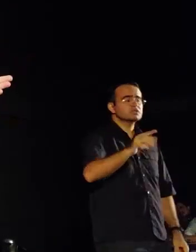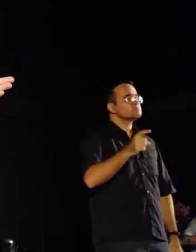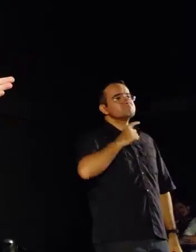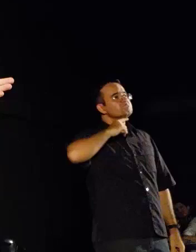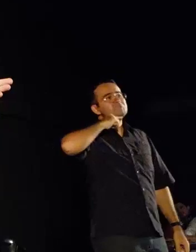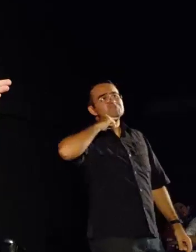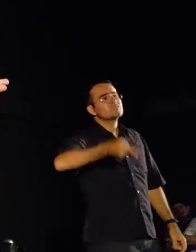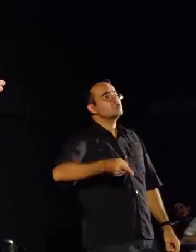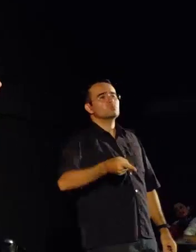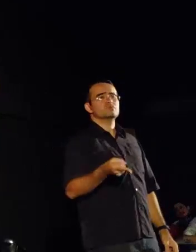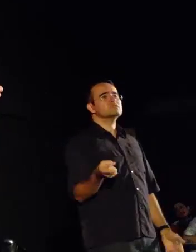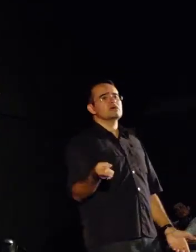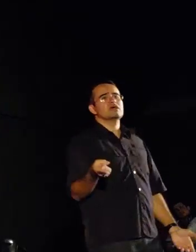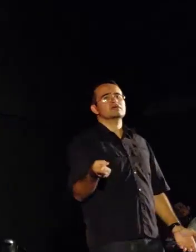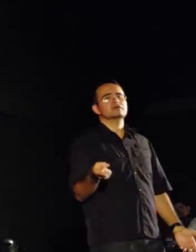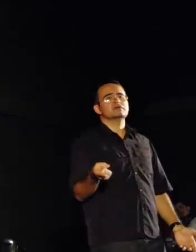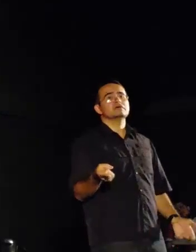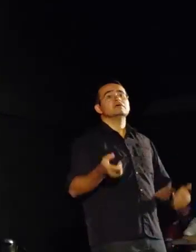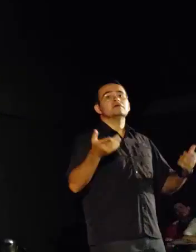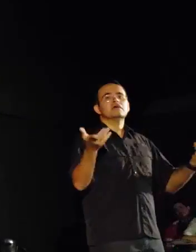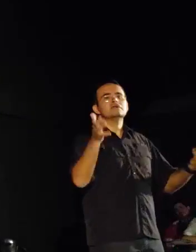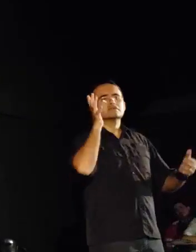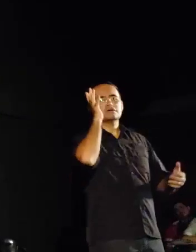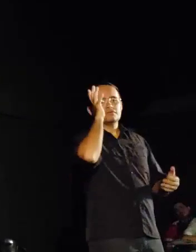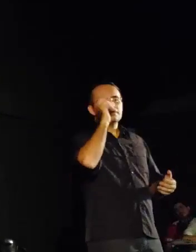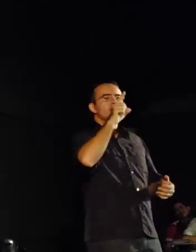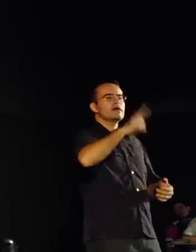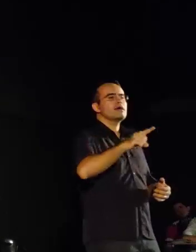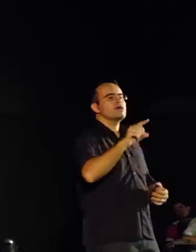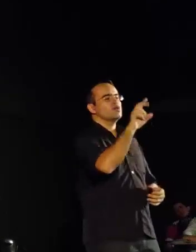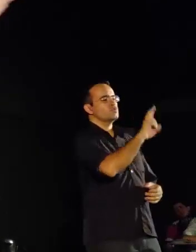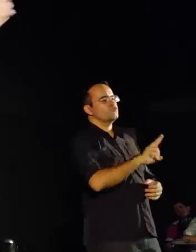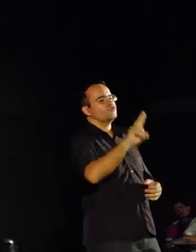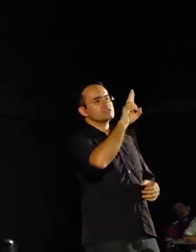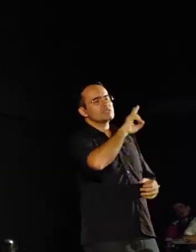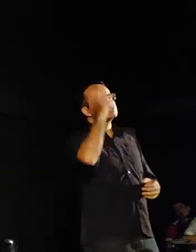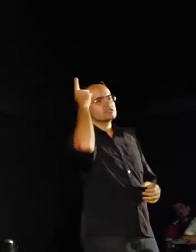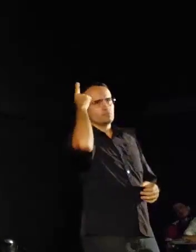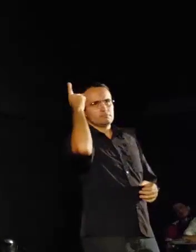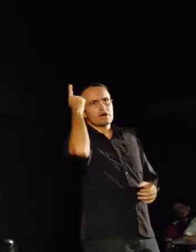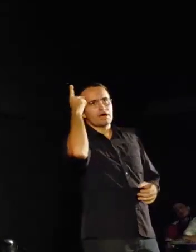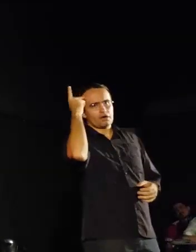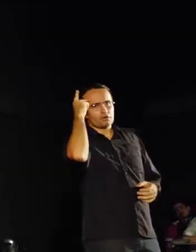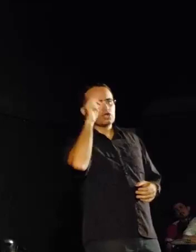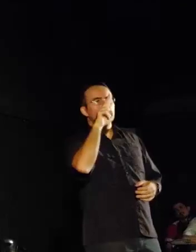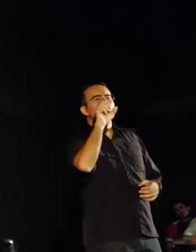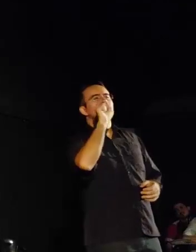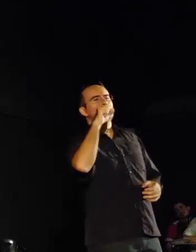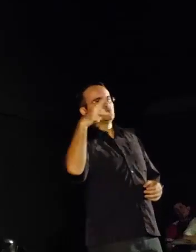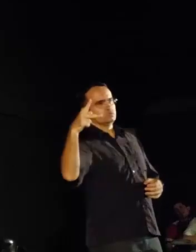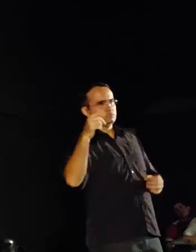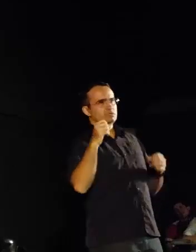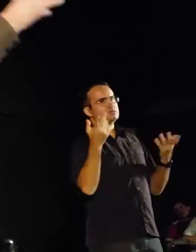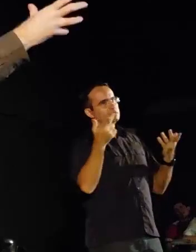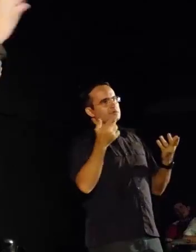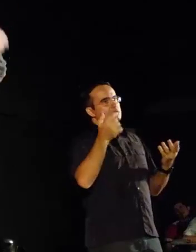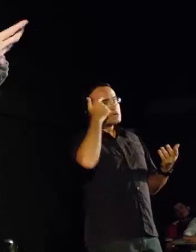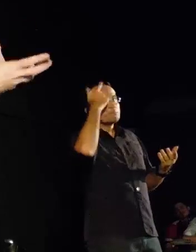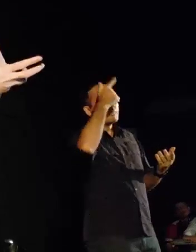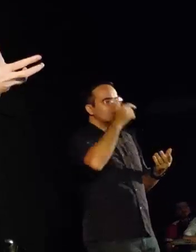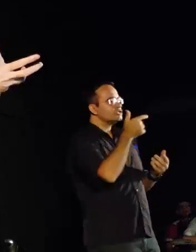consegue. Certo? Então isso a gente está falando da Universidade de São Paulo. Vocês imaginam o resto. Então vejam,